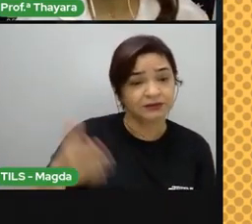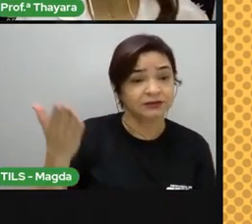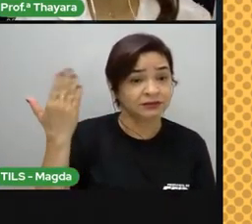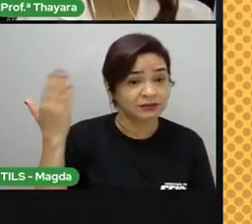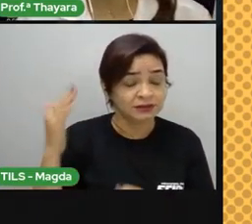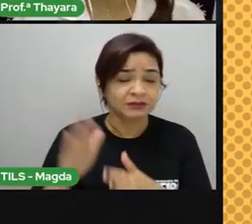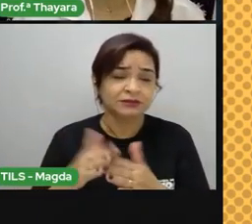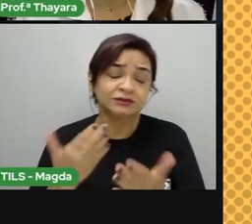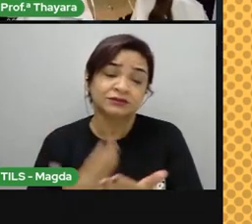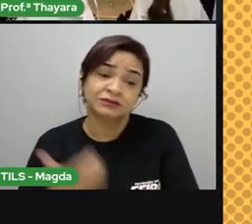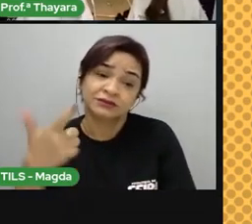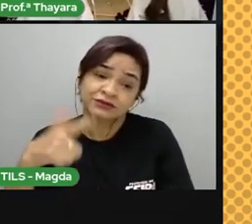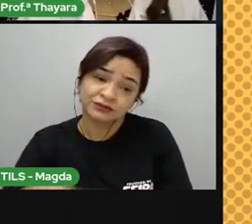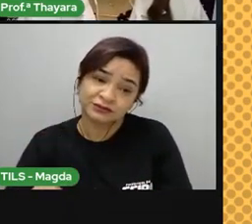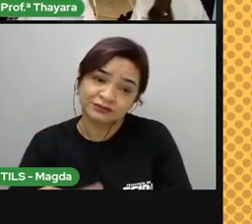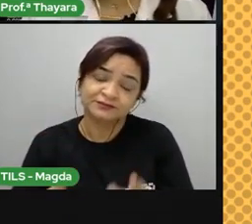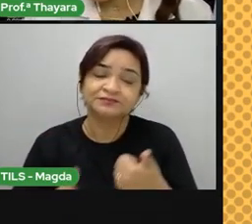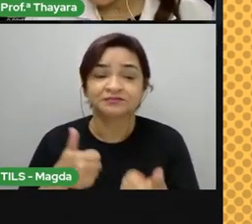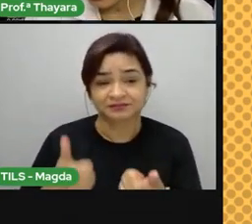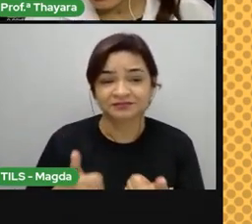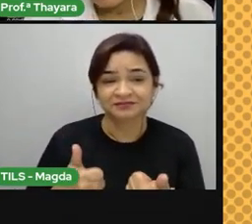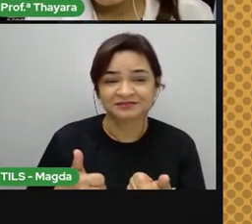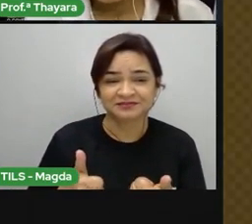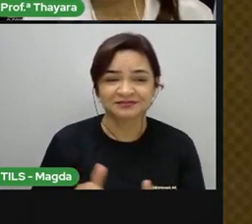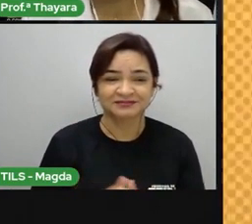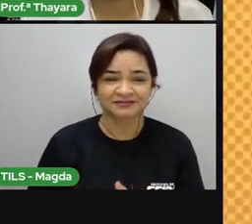estudar mais um pouquinho e tentar de novo, tá bom?